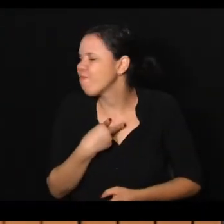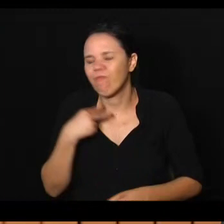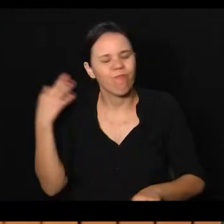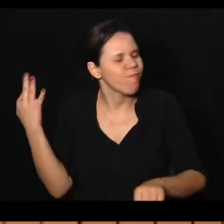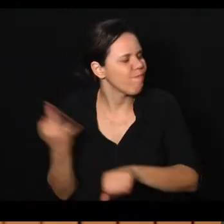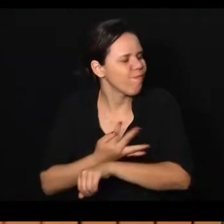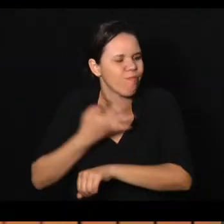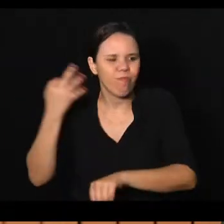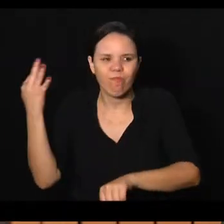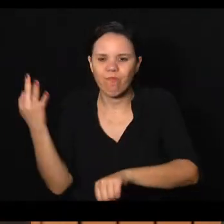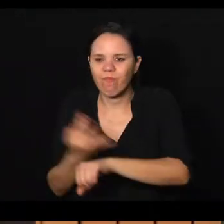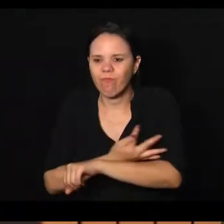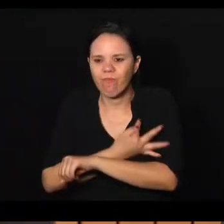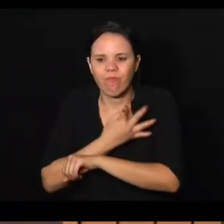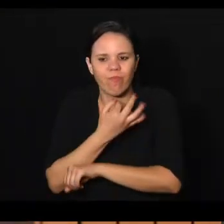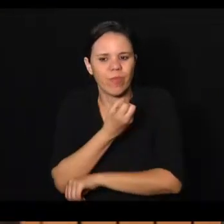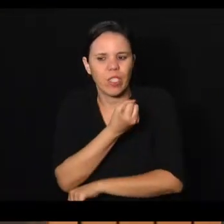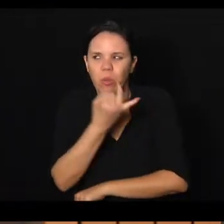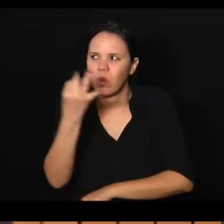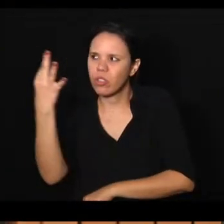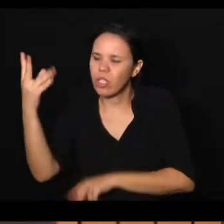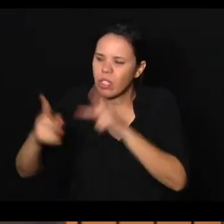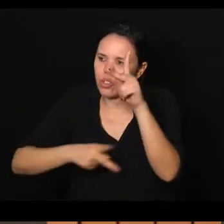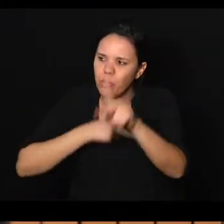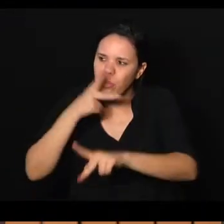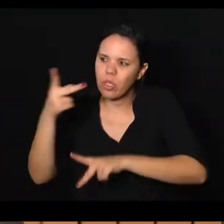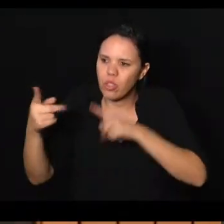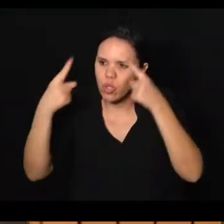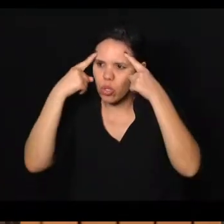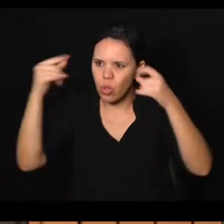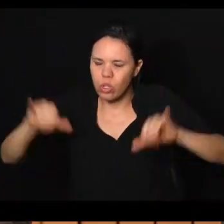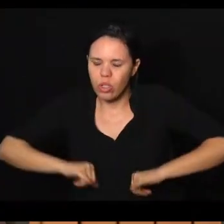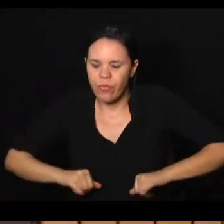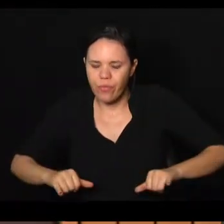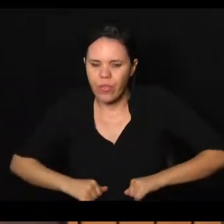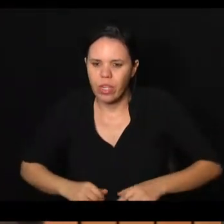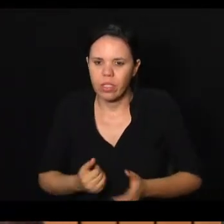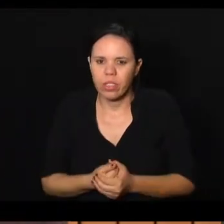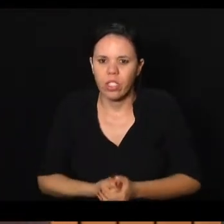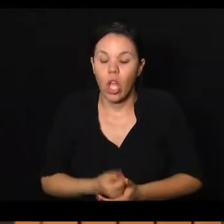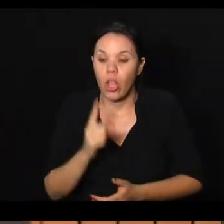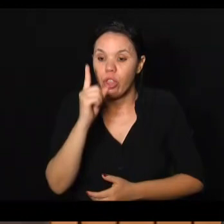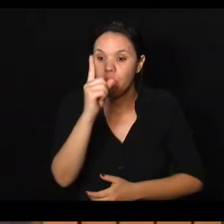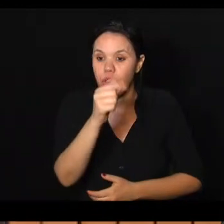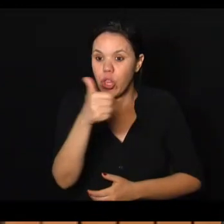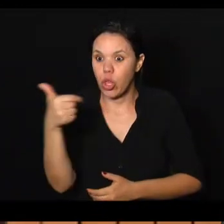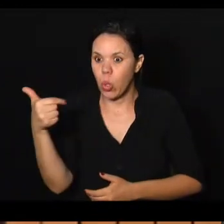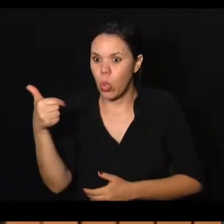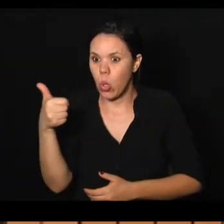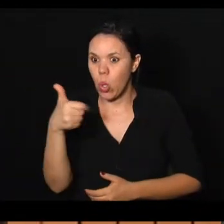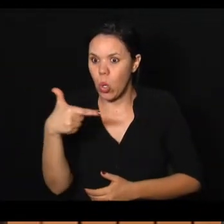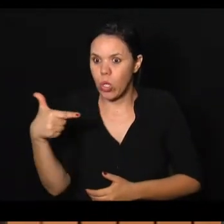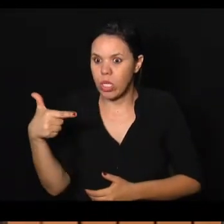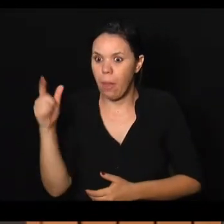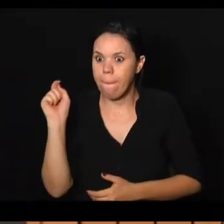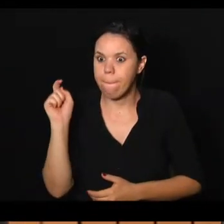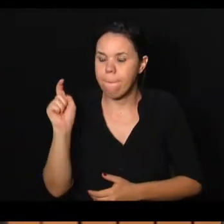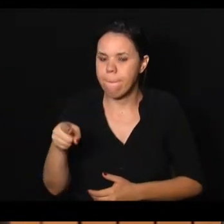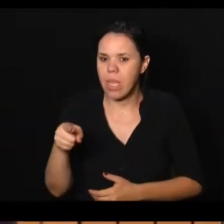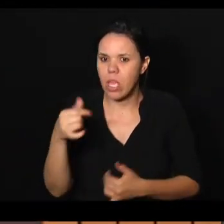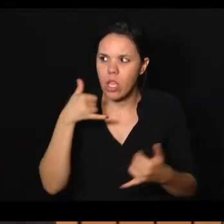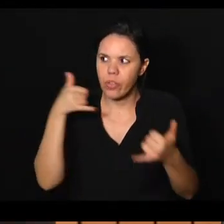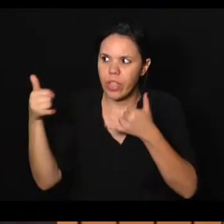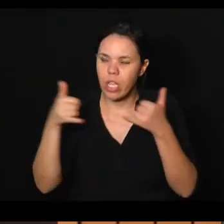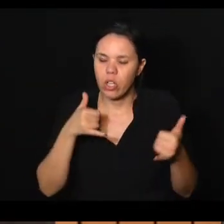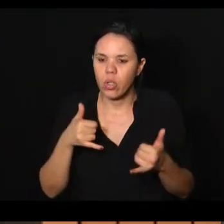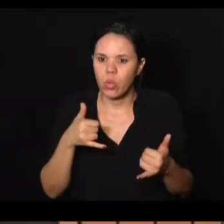esses números mais. Das 92 mil denúncias, 12 mil denúncias de ameaça.